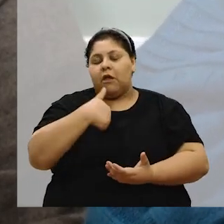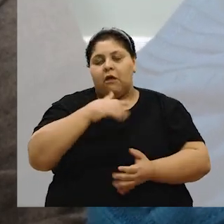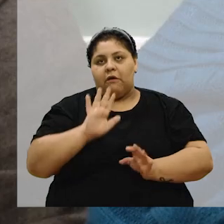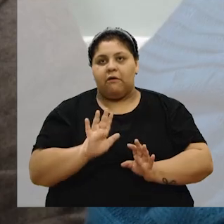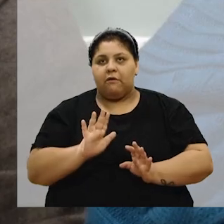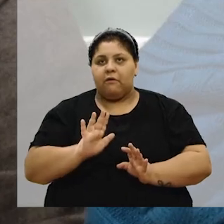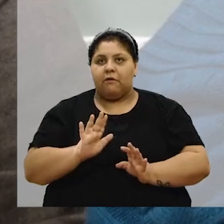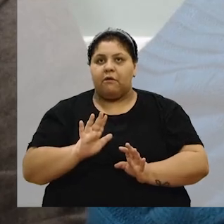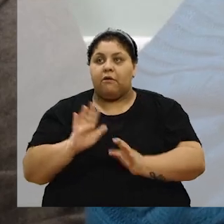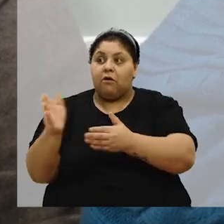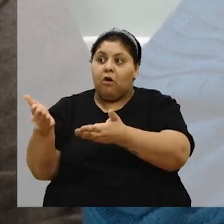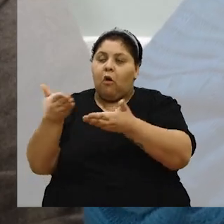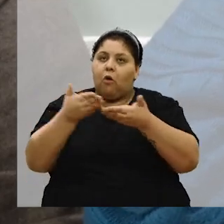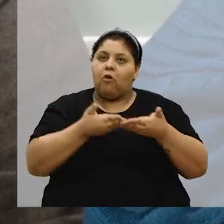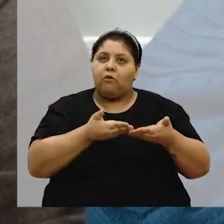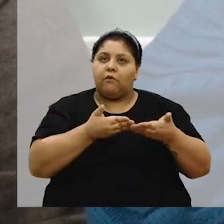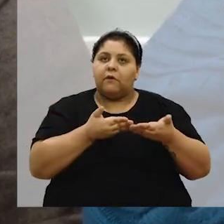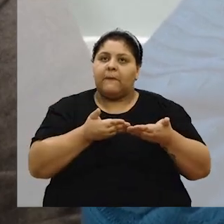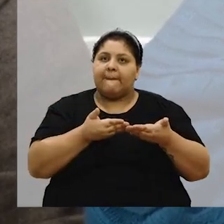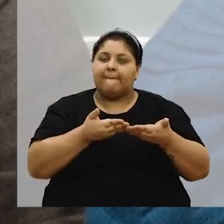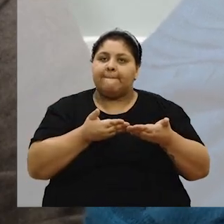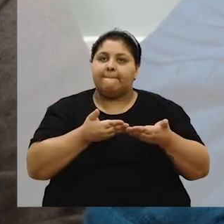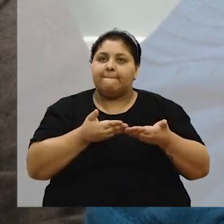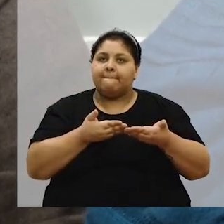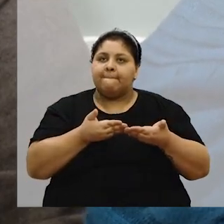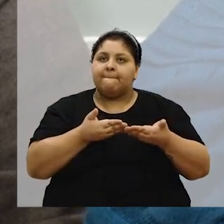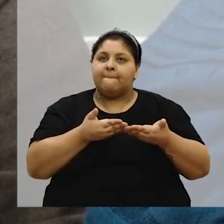Inclusive, por exemplo, eu fui convidada,